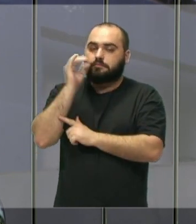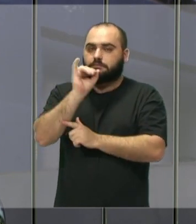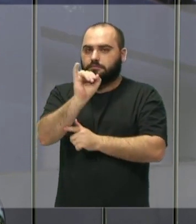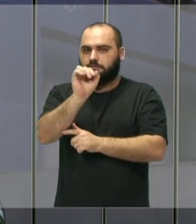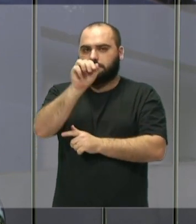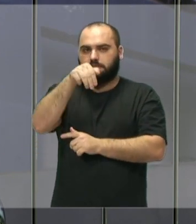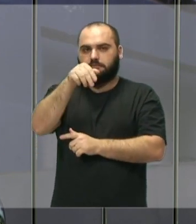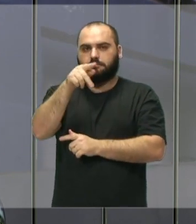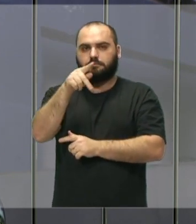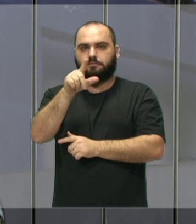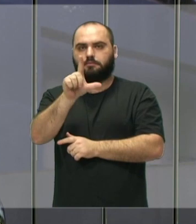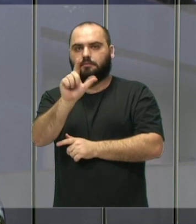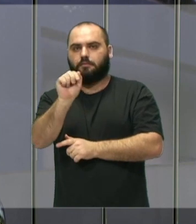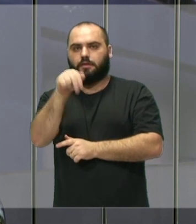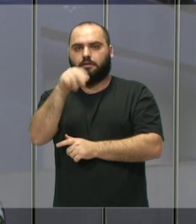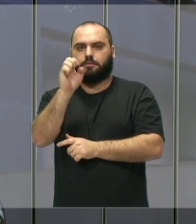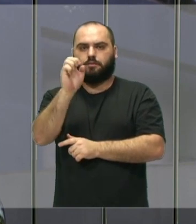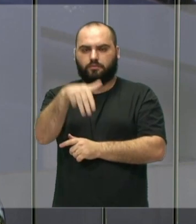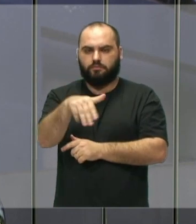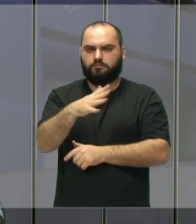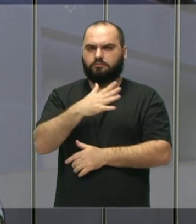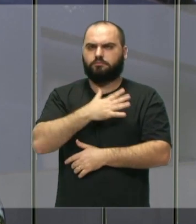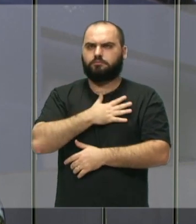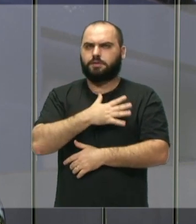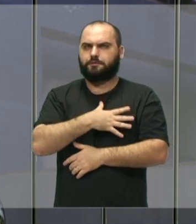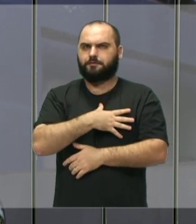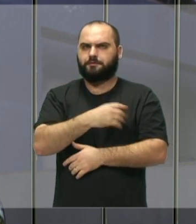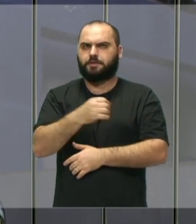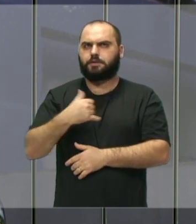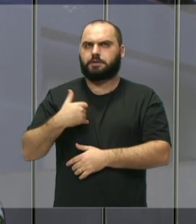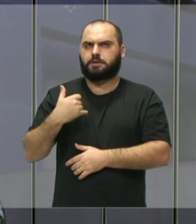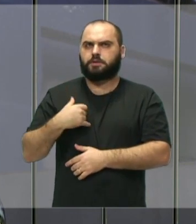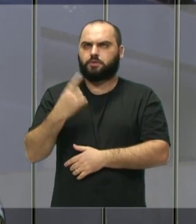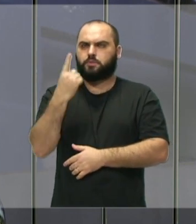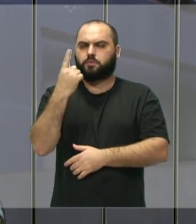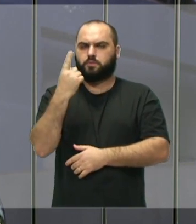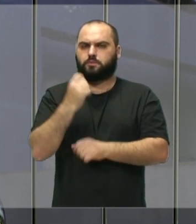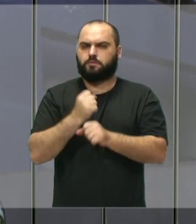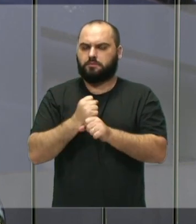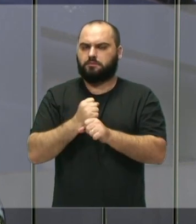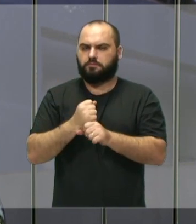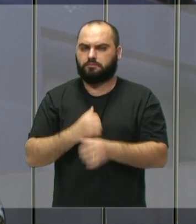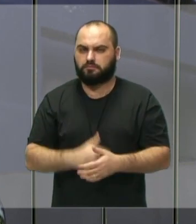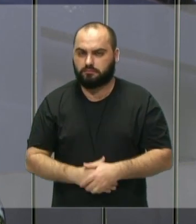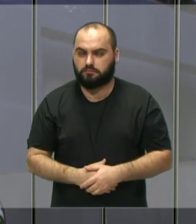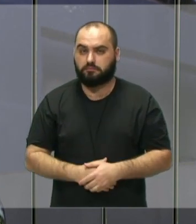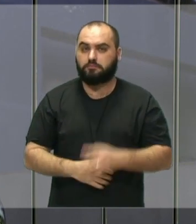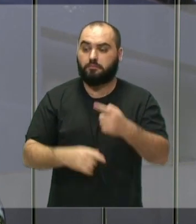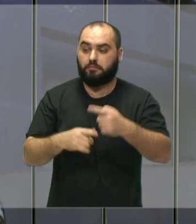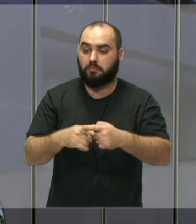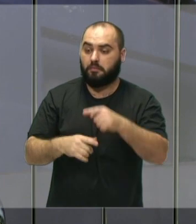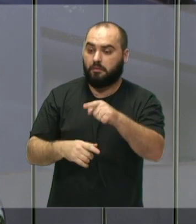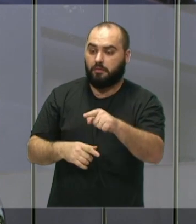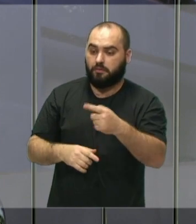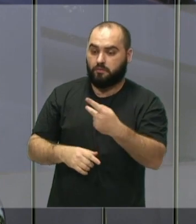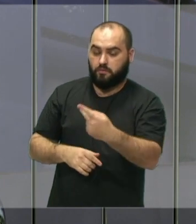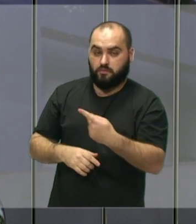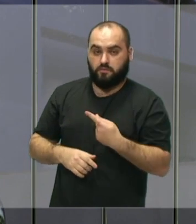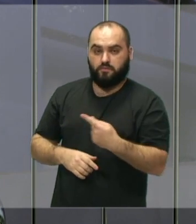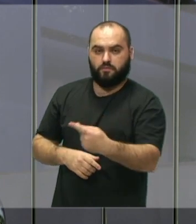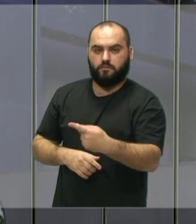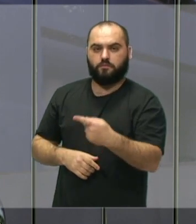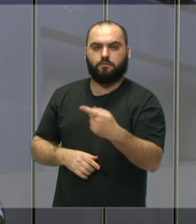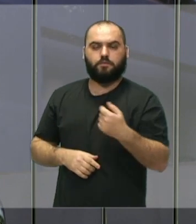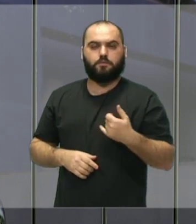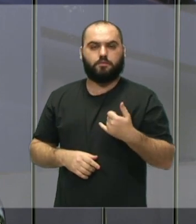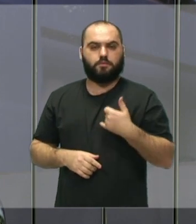há alguns anos atrás, a minha filhinha tinha 1 ano, e foi por causa dela, justamente porque eu com ela, quando ela tinha 1 ano, eu